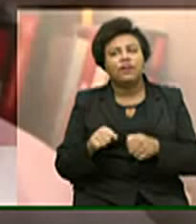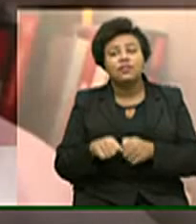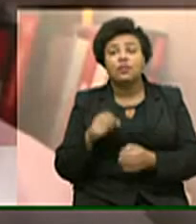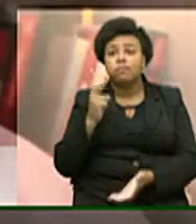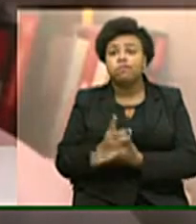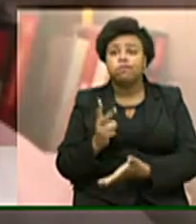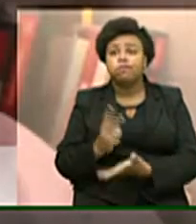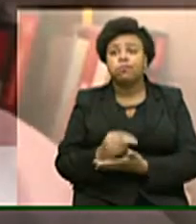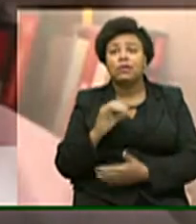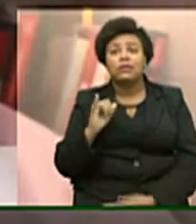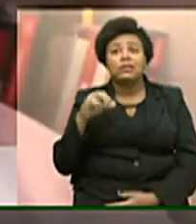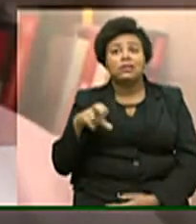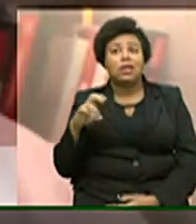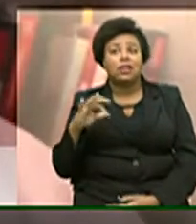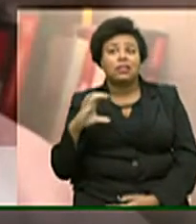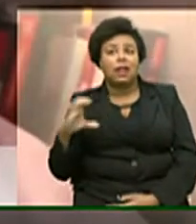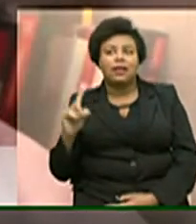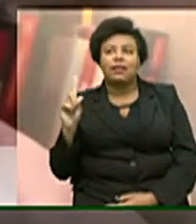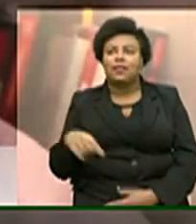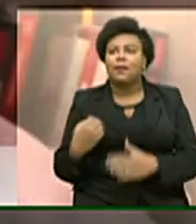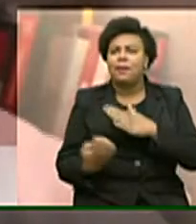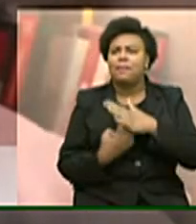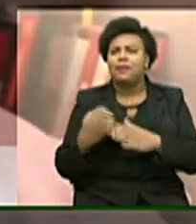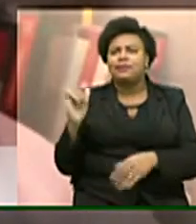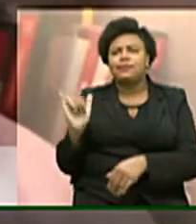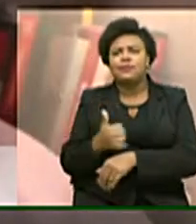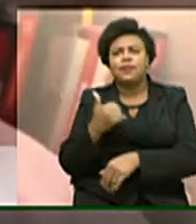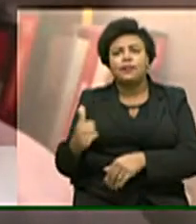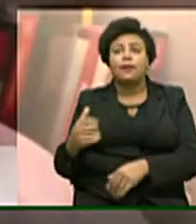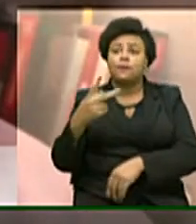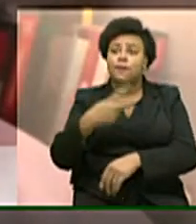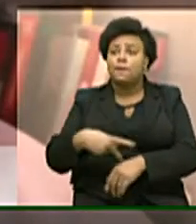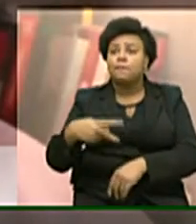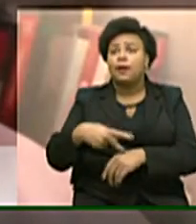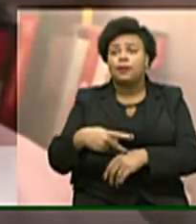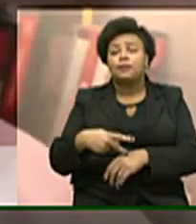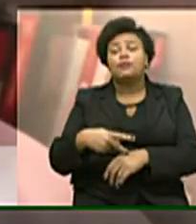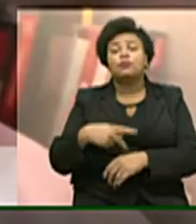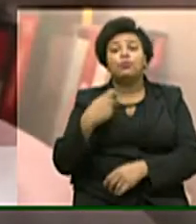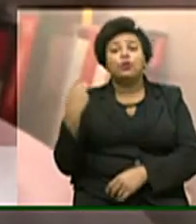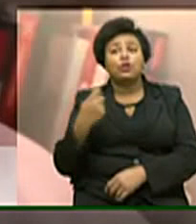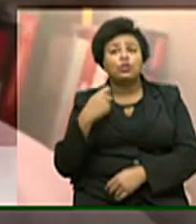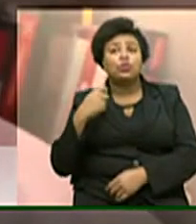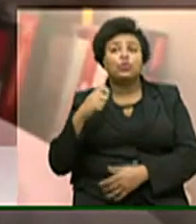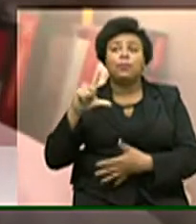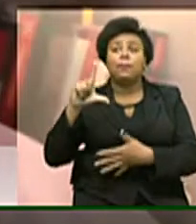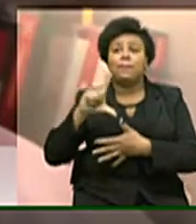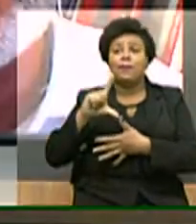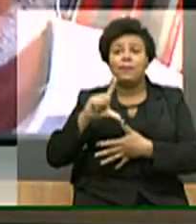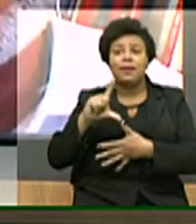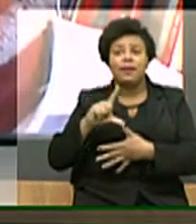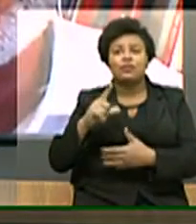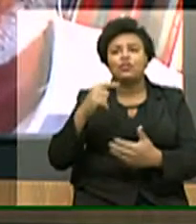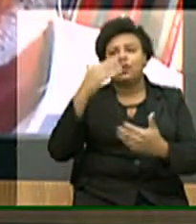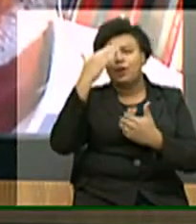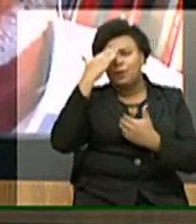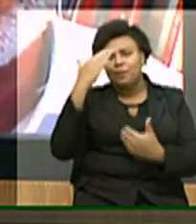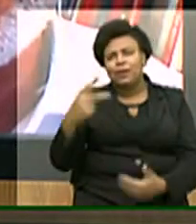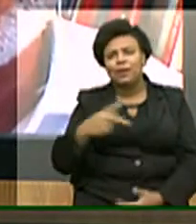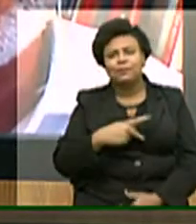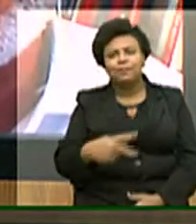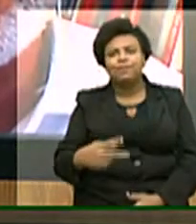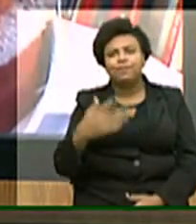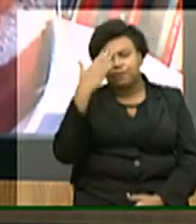CETEC, que é uma empresa estratégica aqui para o nosso país, para o Rio Grande do Sul, para a América Latina. Muito obrigado, senhor presidente.